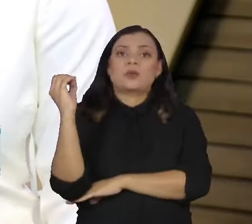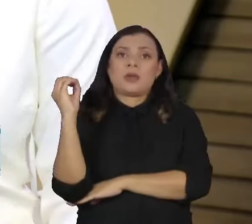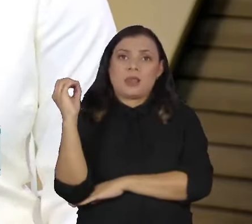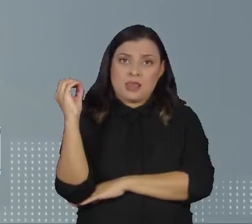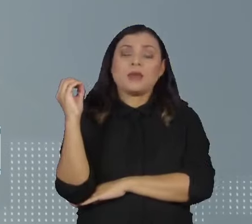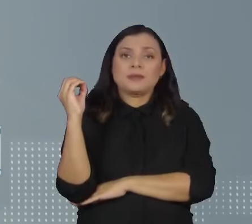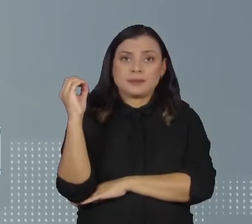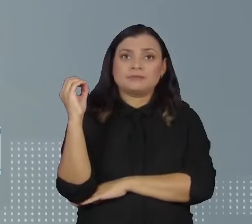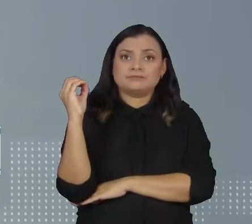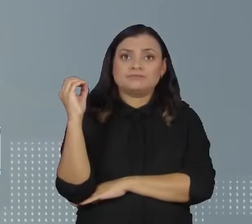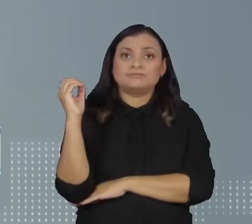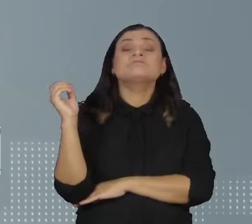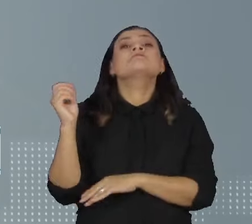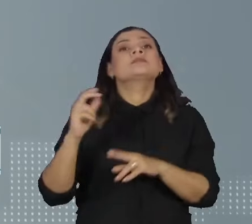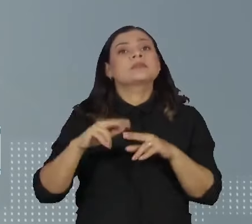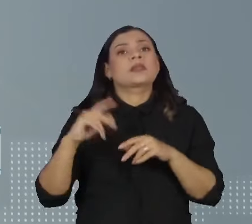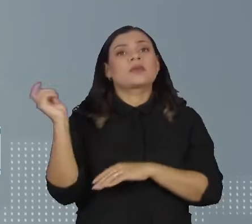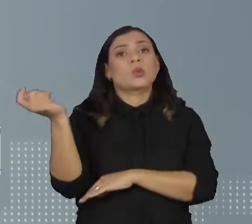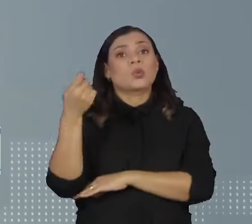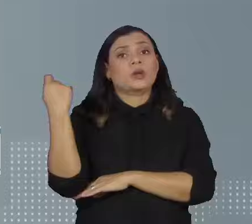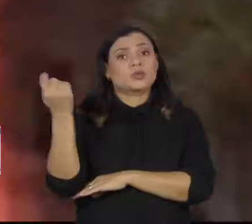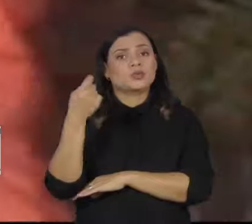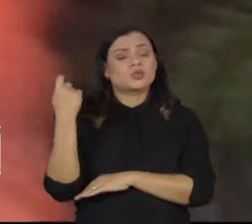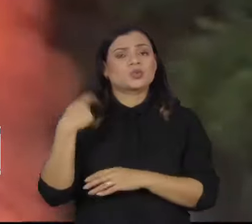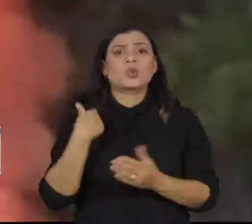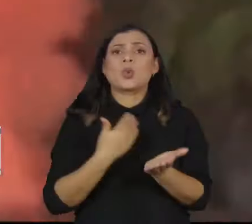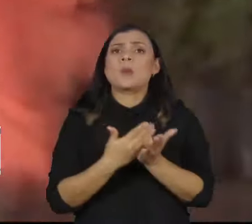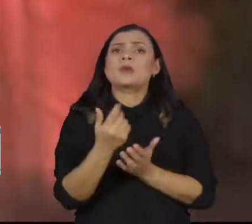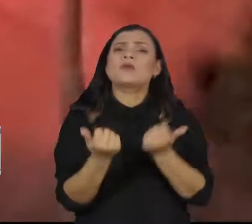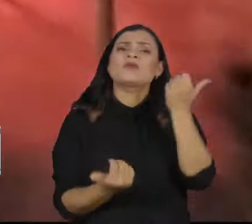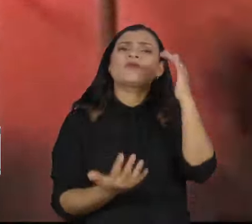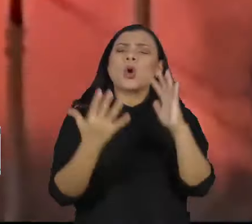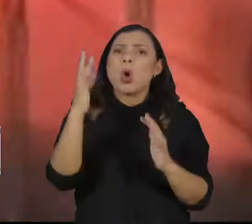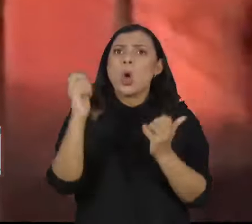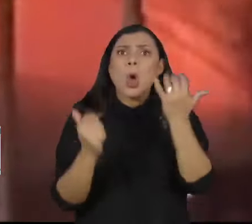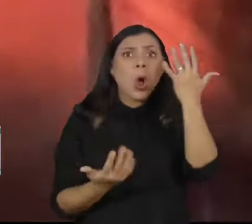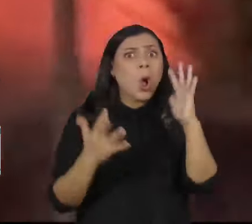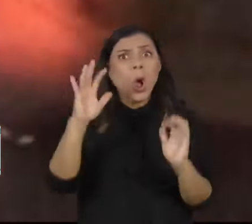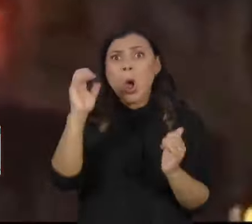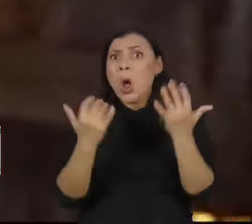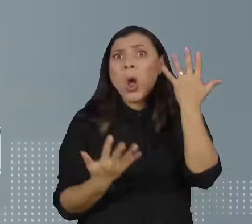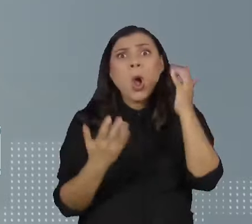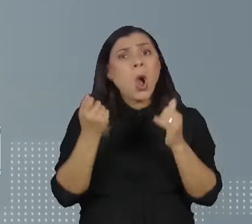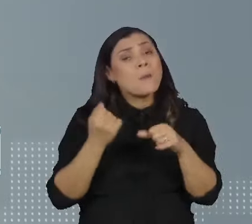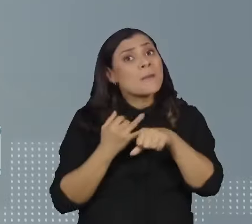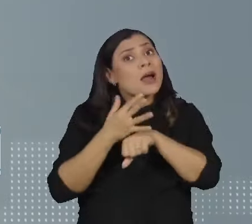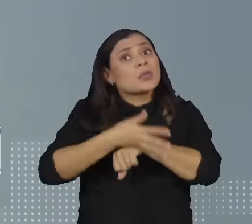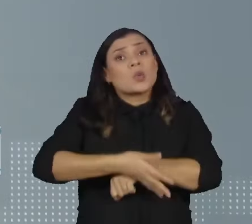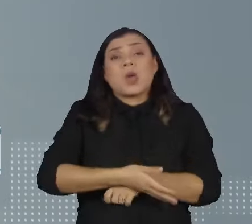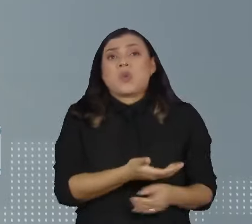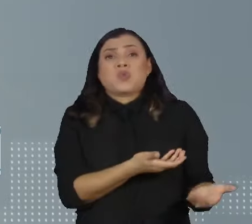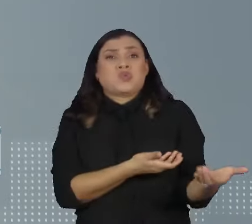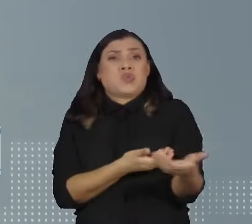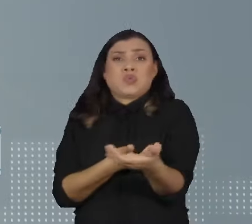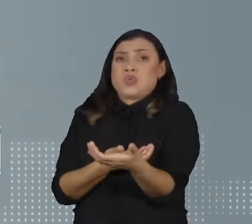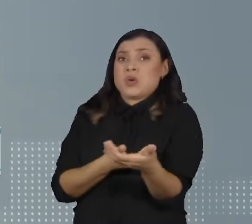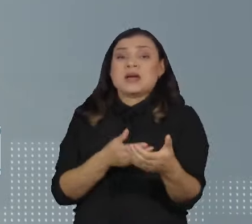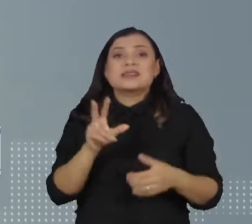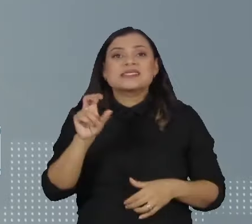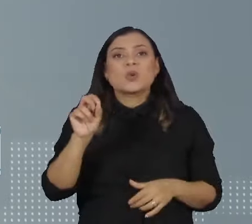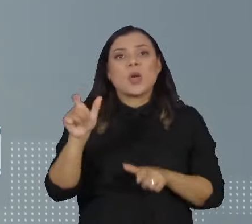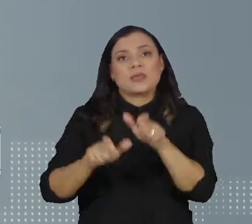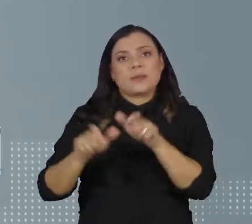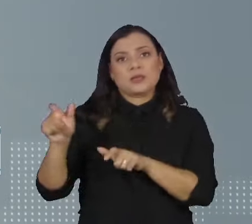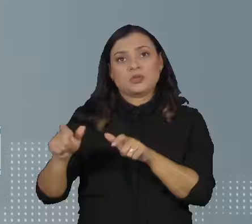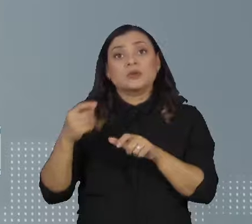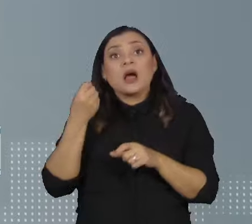Sul. O fogo começou no início da madrugada desta sexta-feira e só foi controlado pela manhã. 50 pessoas estavam no local.